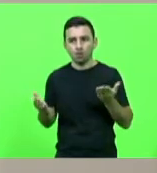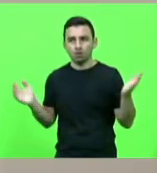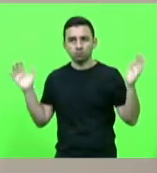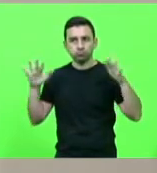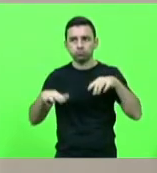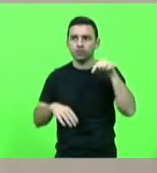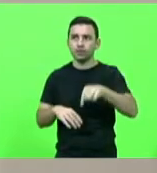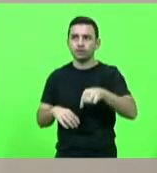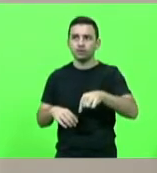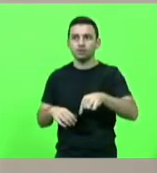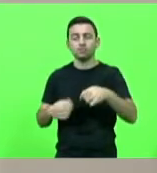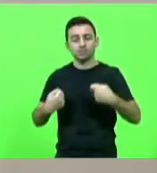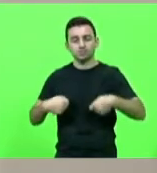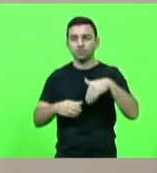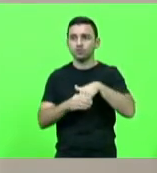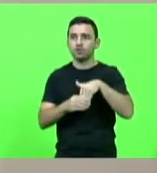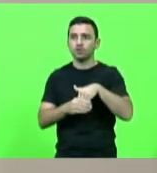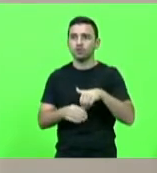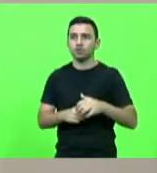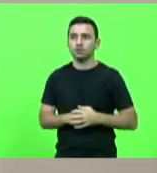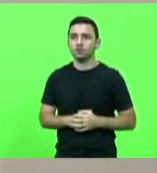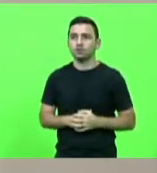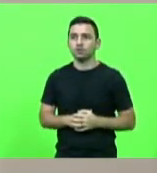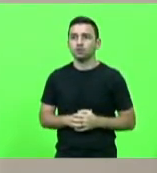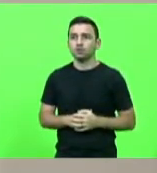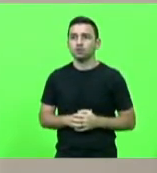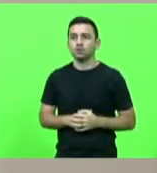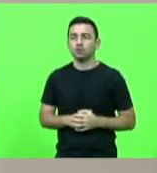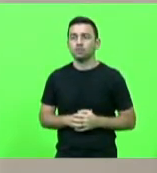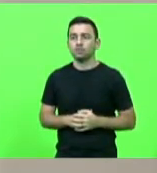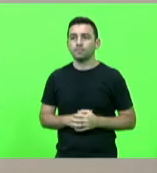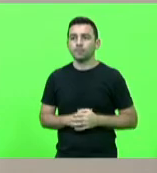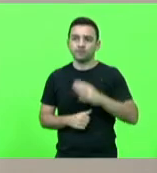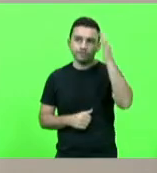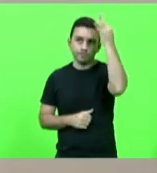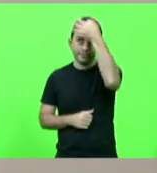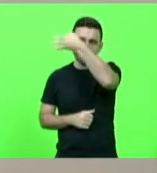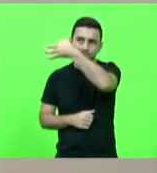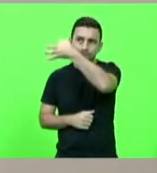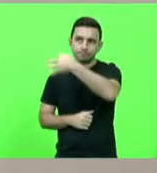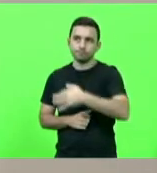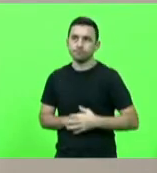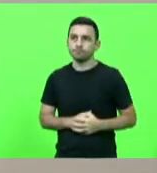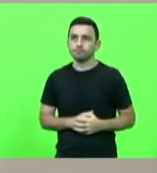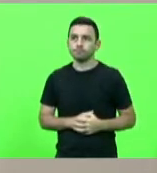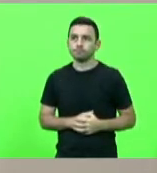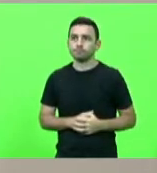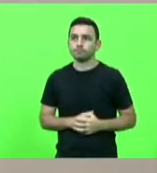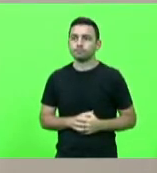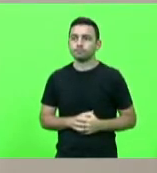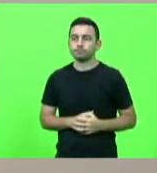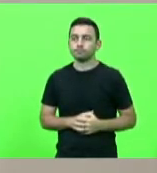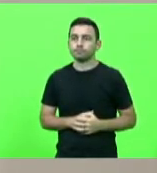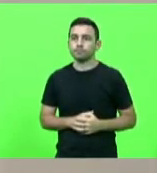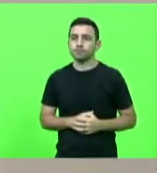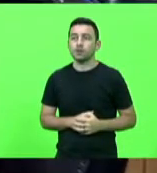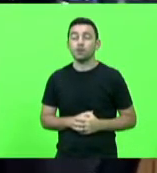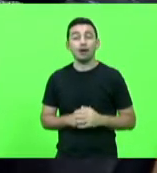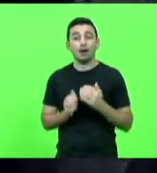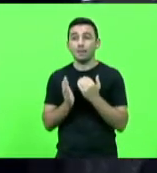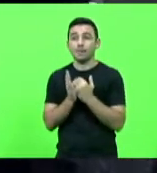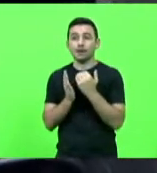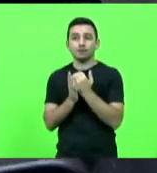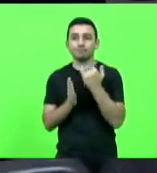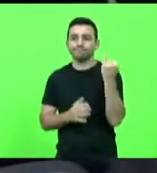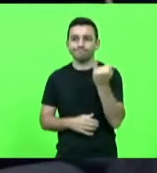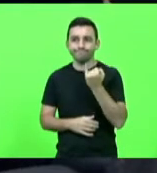o seu direito de voto. Senhor presidente, Fabiano. Deputado Fabiano, com a palavra, por favor. Eu acho que o que é mais importante aqui, a